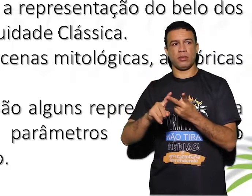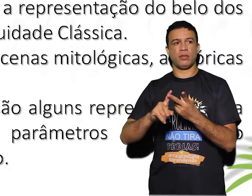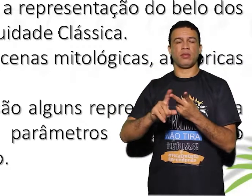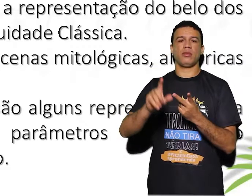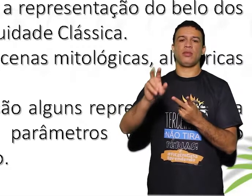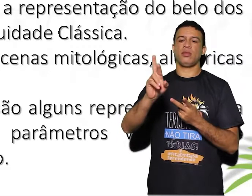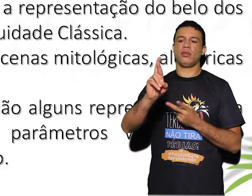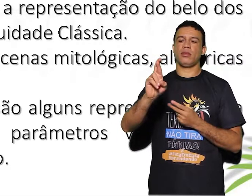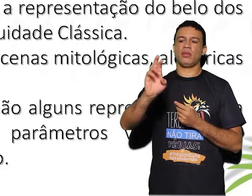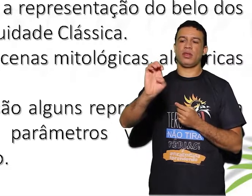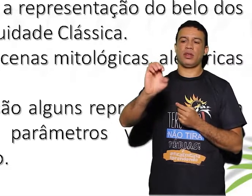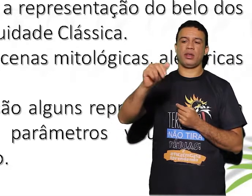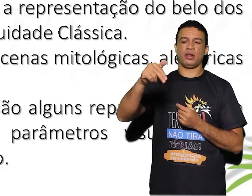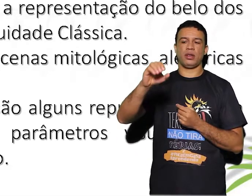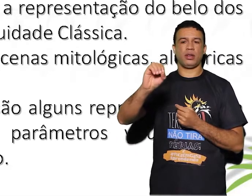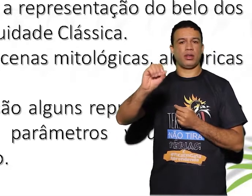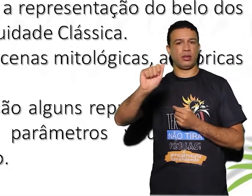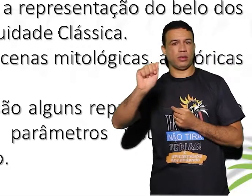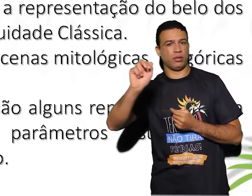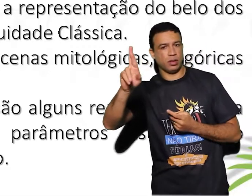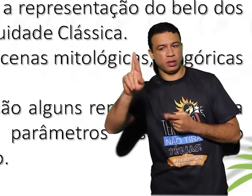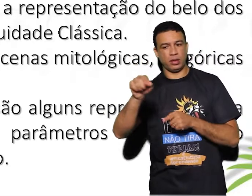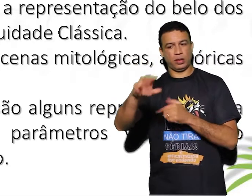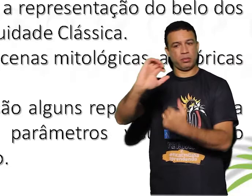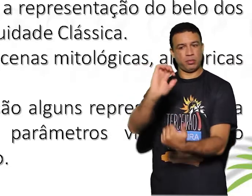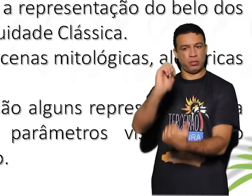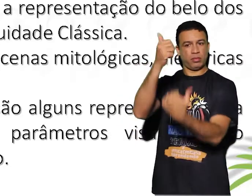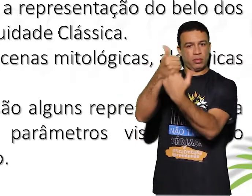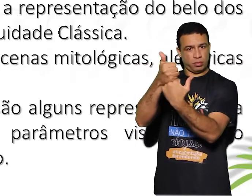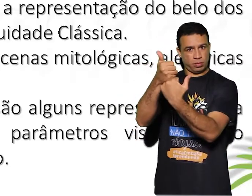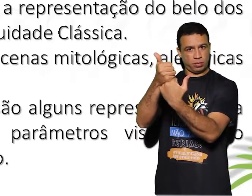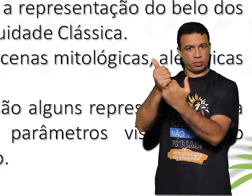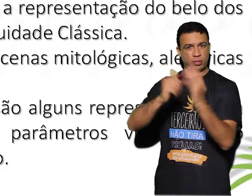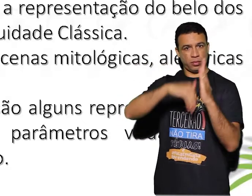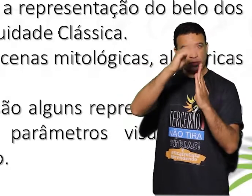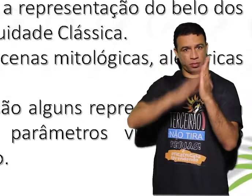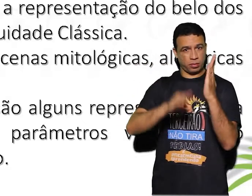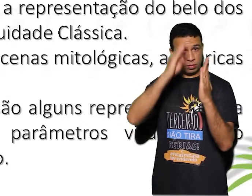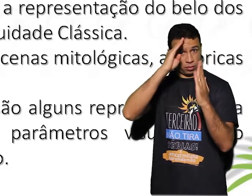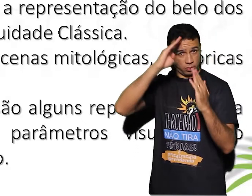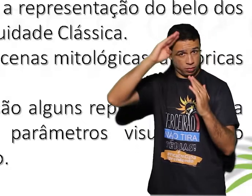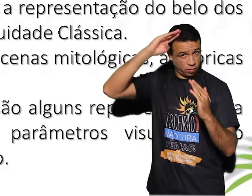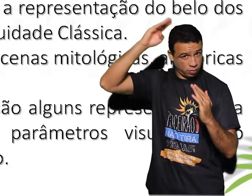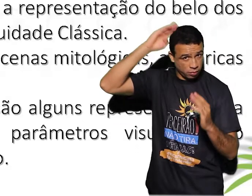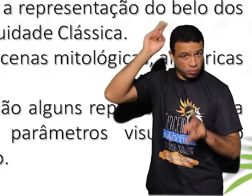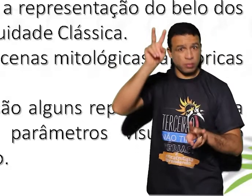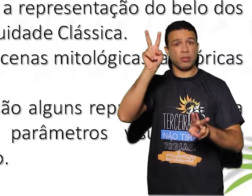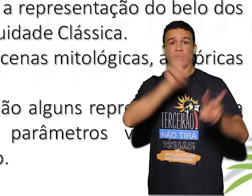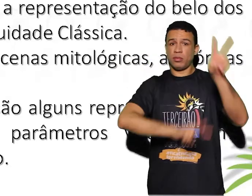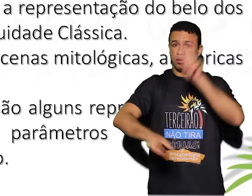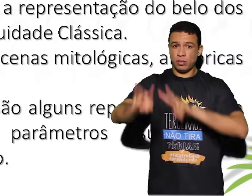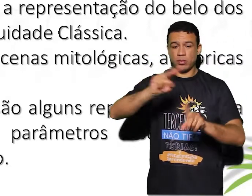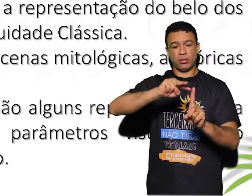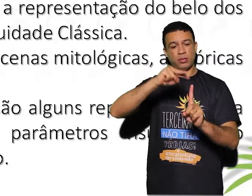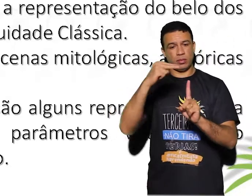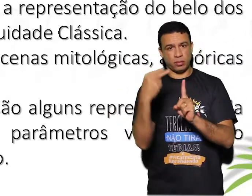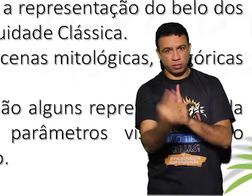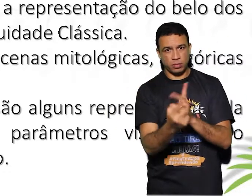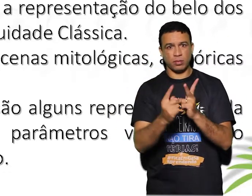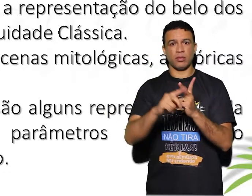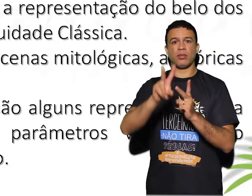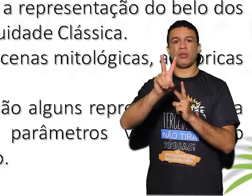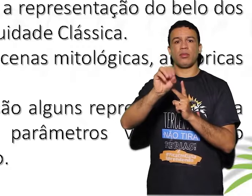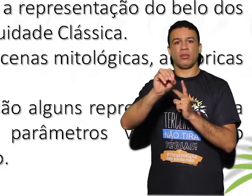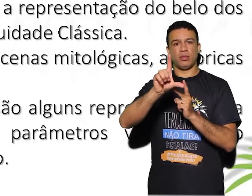Monet, Renoir, Delacroix são alguns representantes da arte acadêmica responsáveis por desenvolver parâmetros visuais